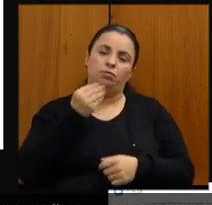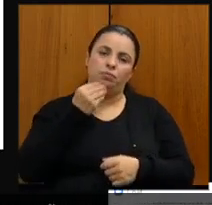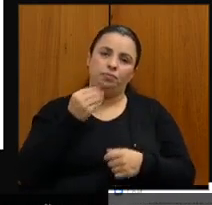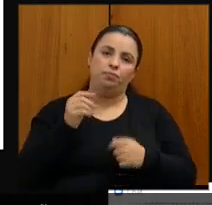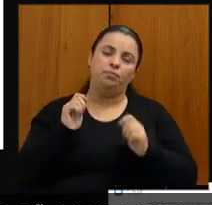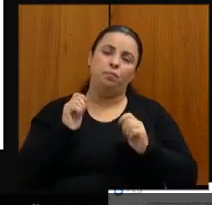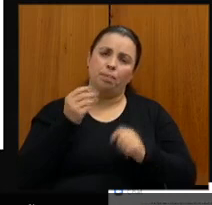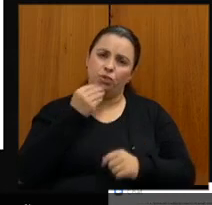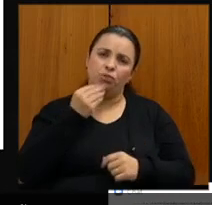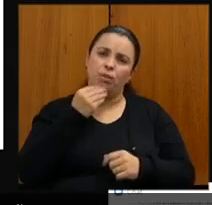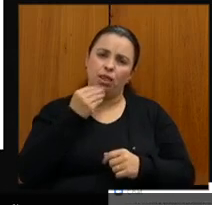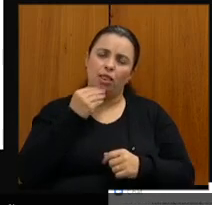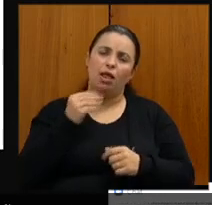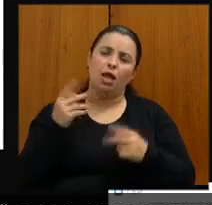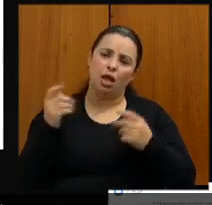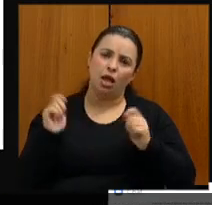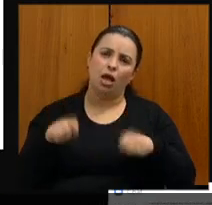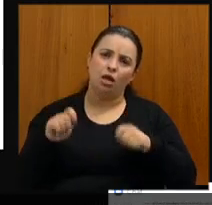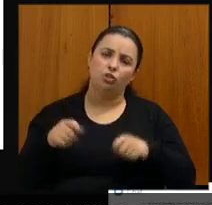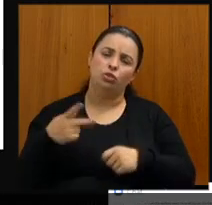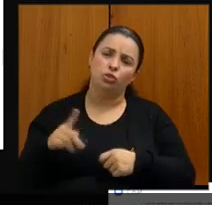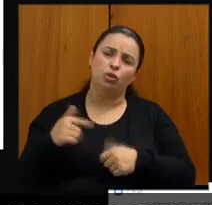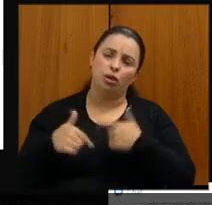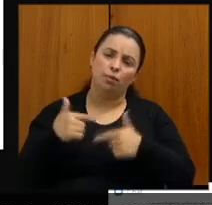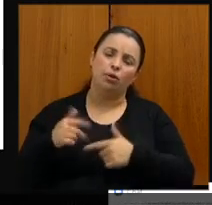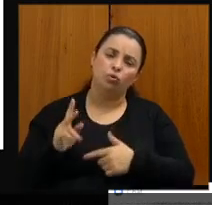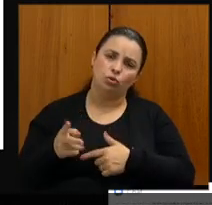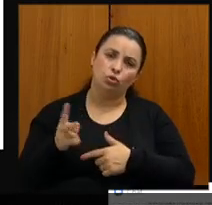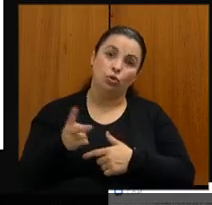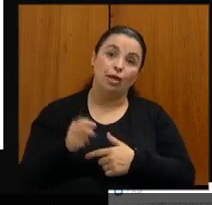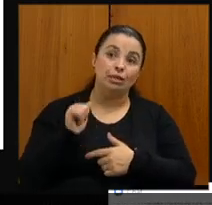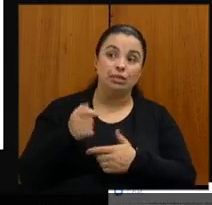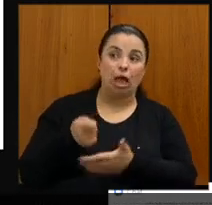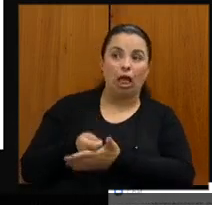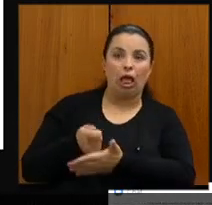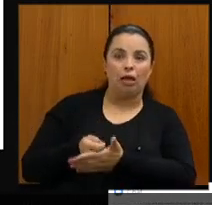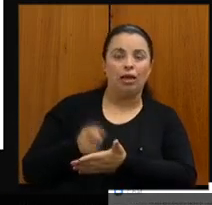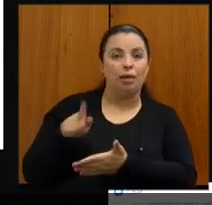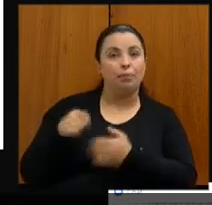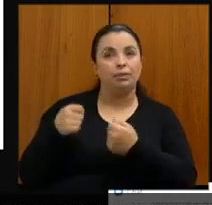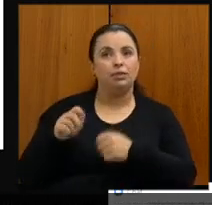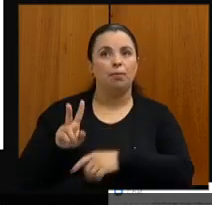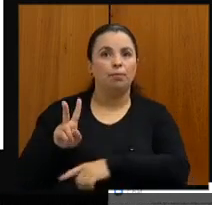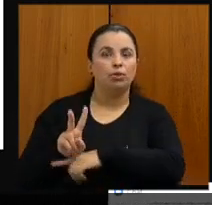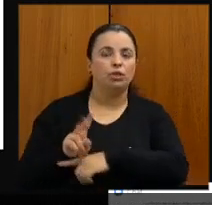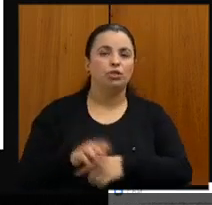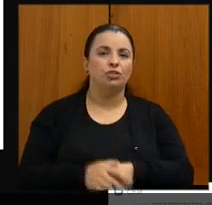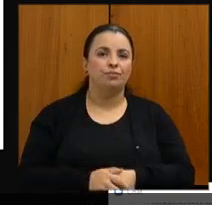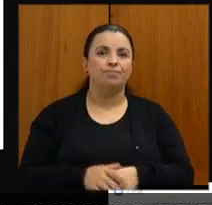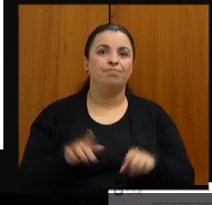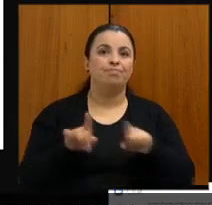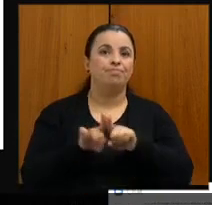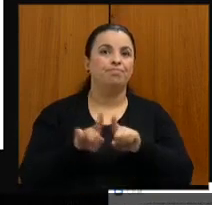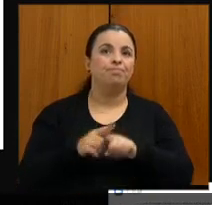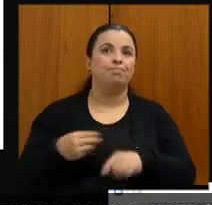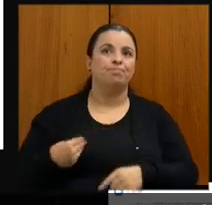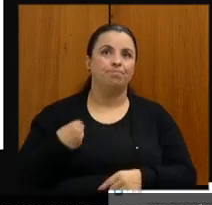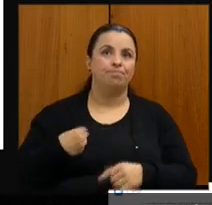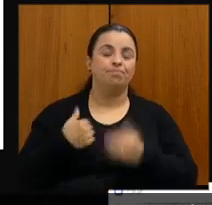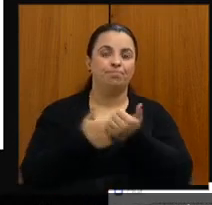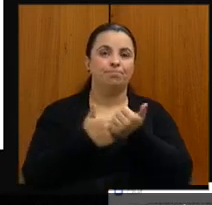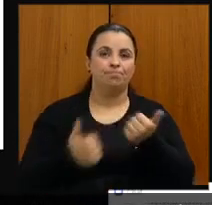ameaçados precisam ser protegidos nós temos acompanhamento e participação da subsecretaria de estado de assistência